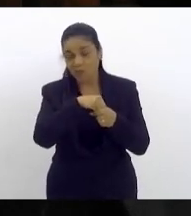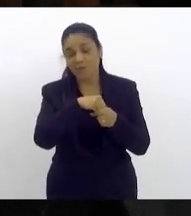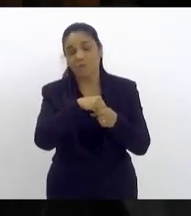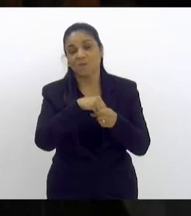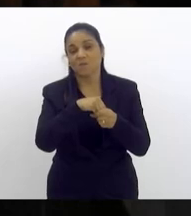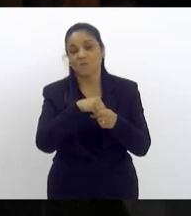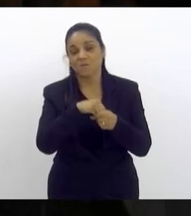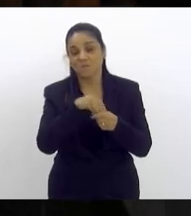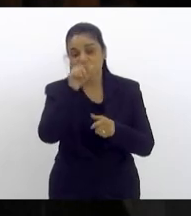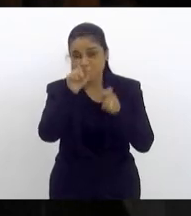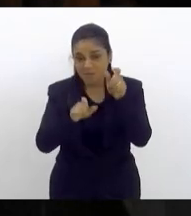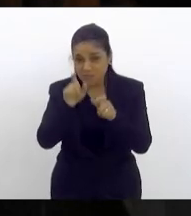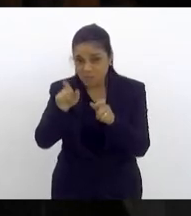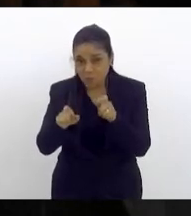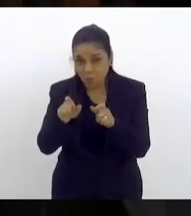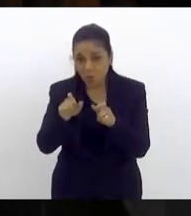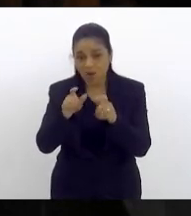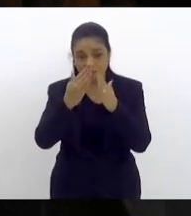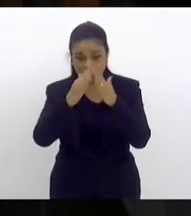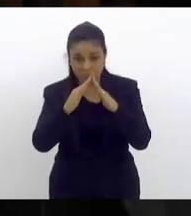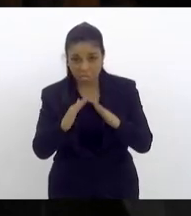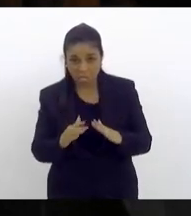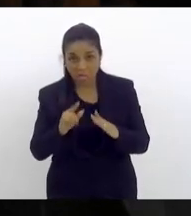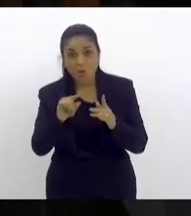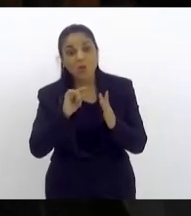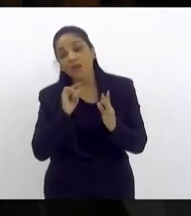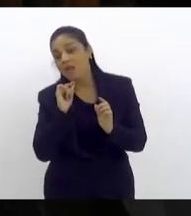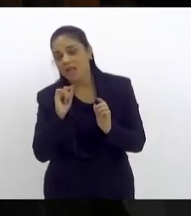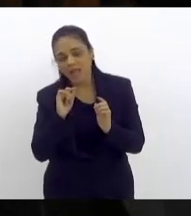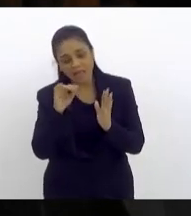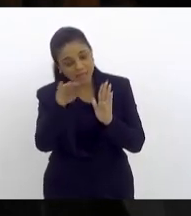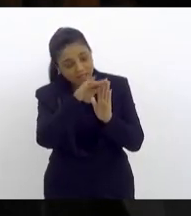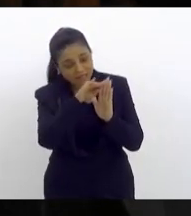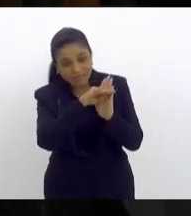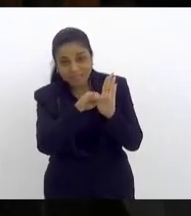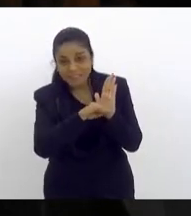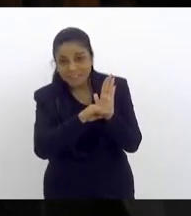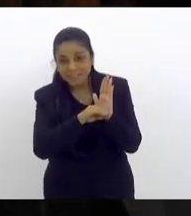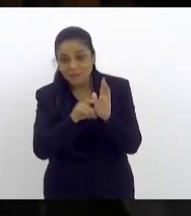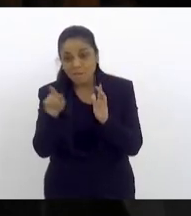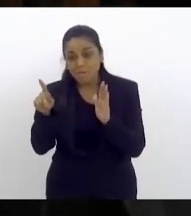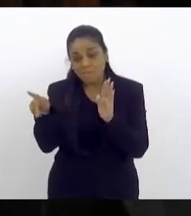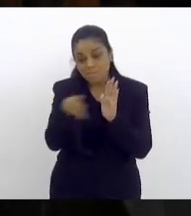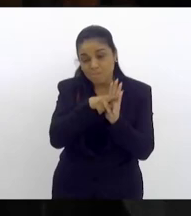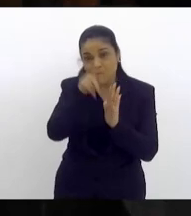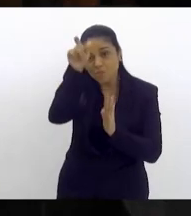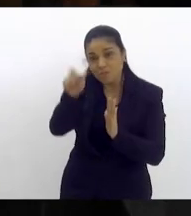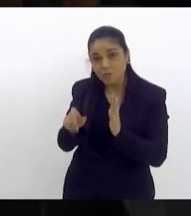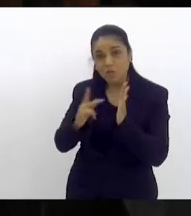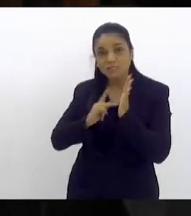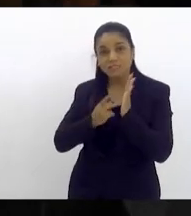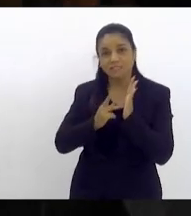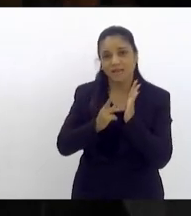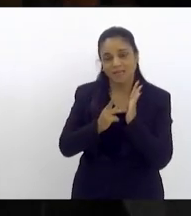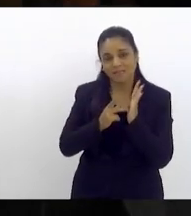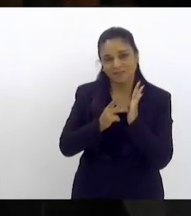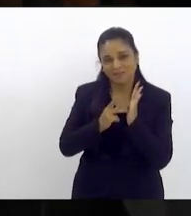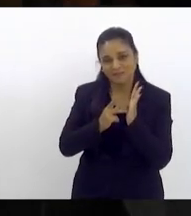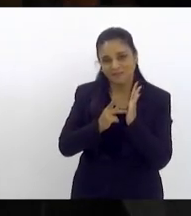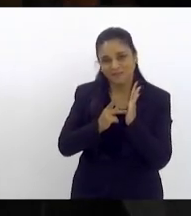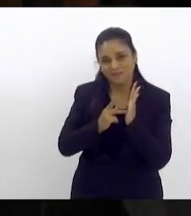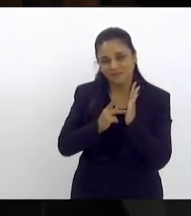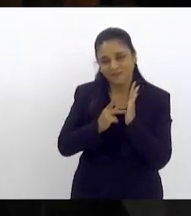tudo havia uma lista de sindicalizados ora é o mesmo modo os operante da companheirada